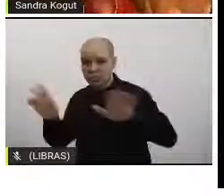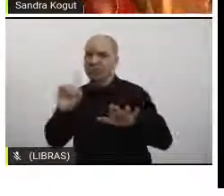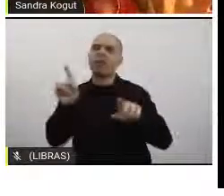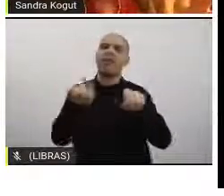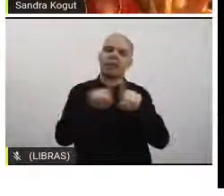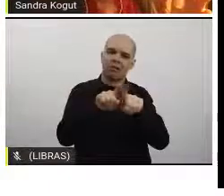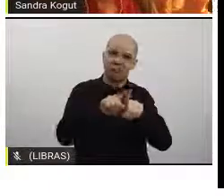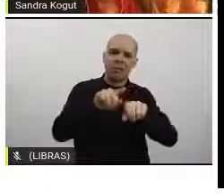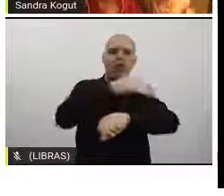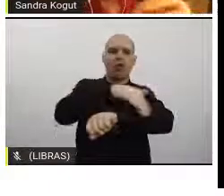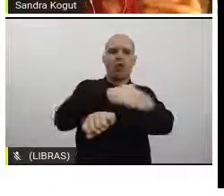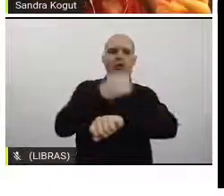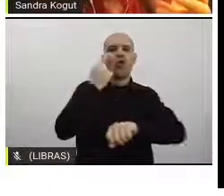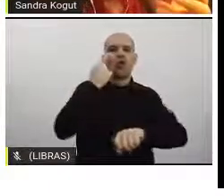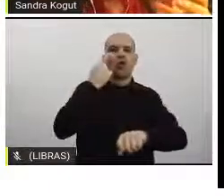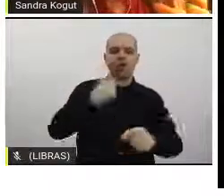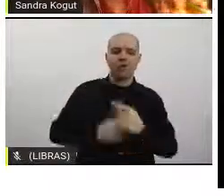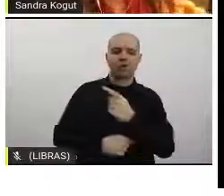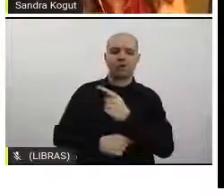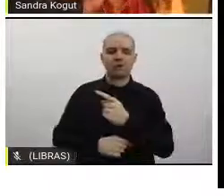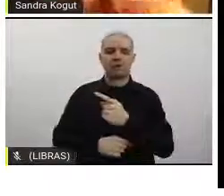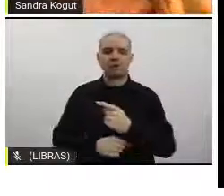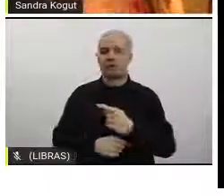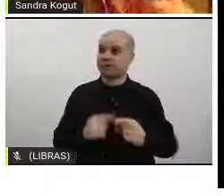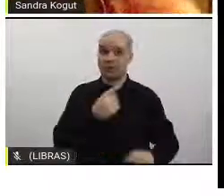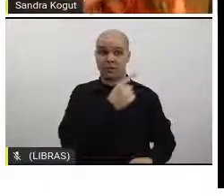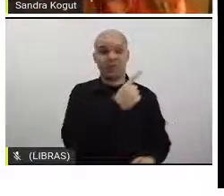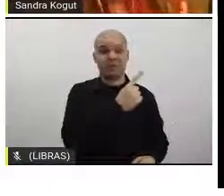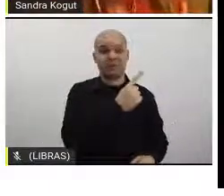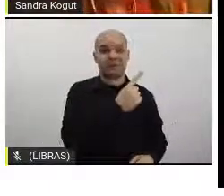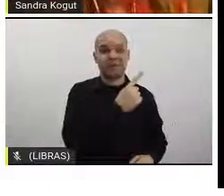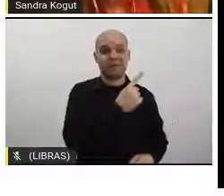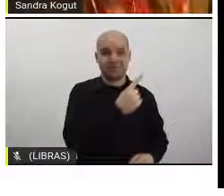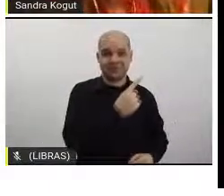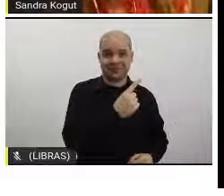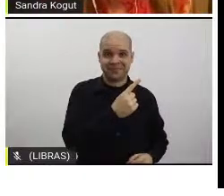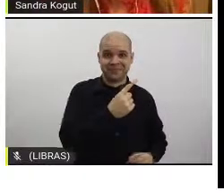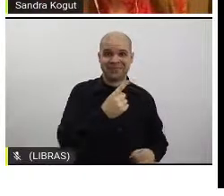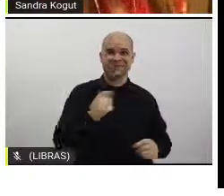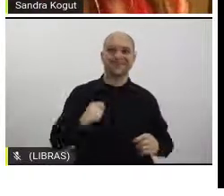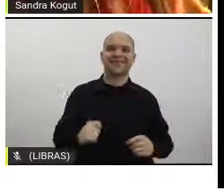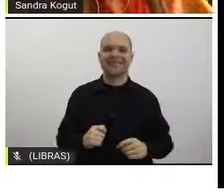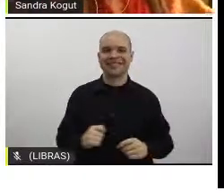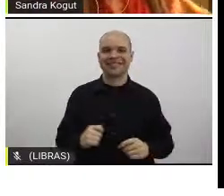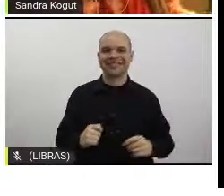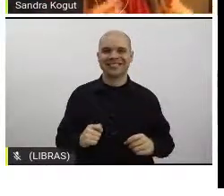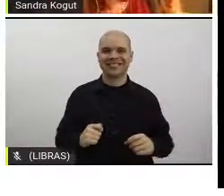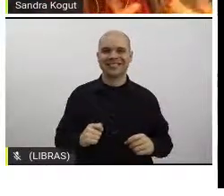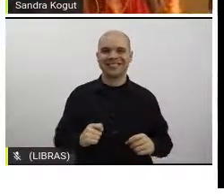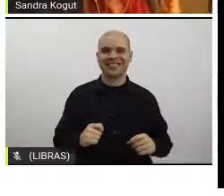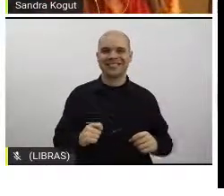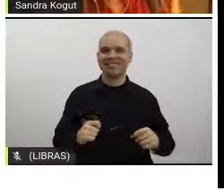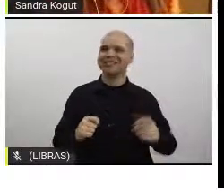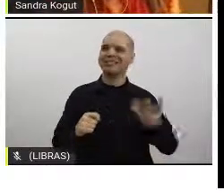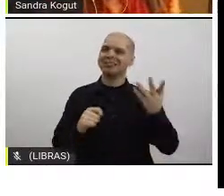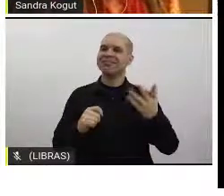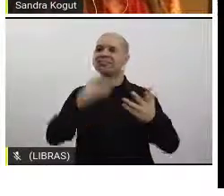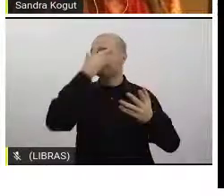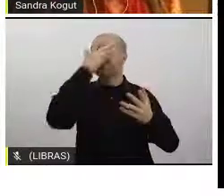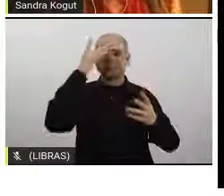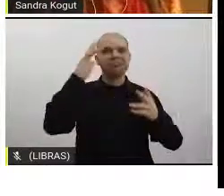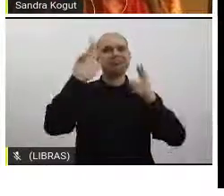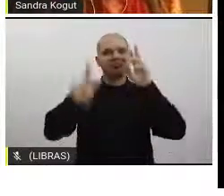Aqui é um outro. Enfim, e aí misturando as pessoas dos mais variados países, de acordo com